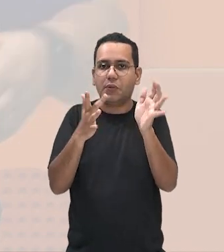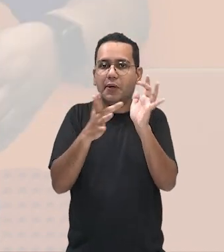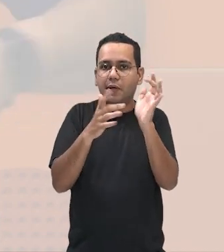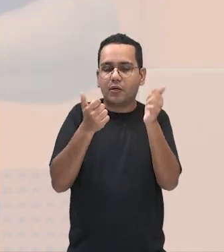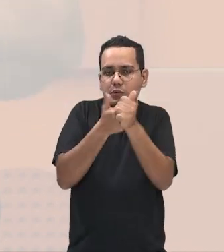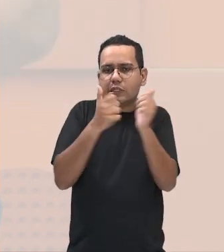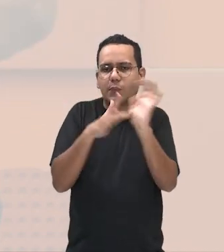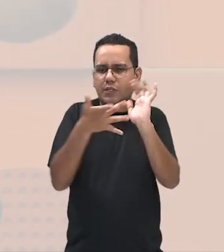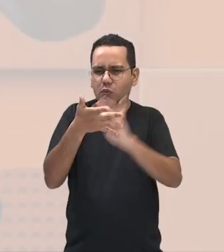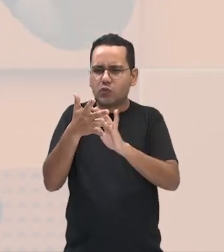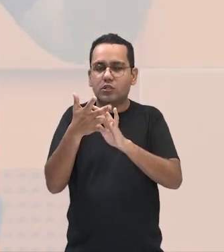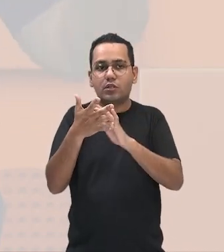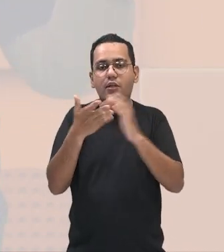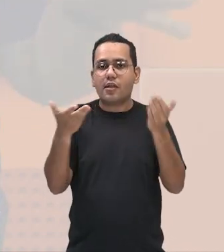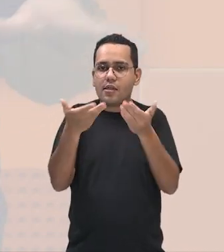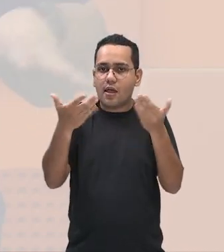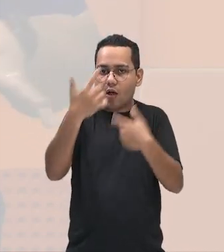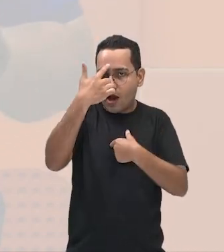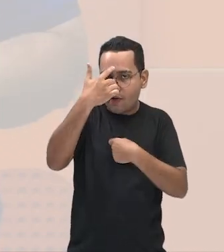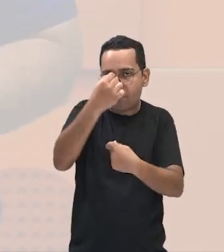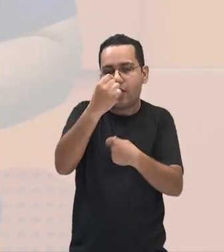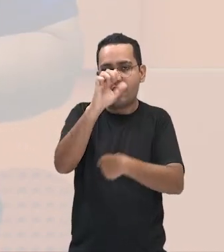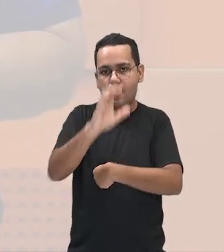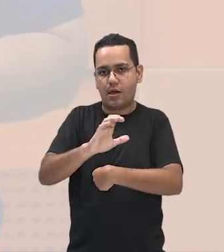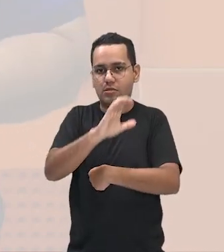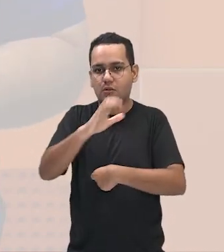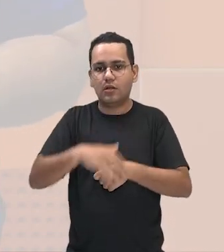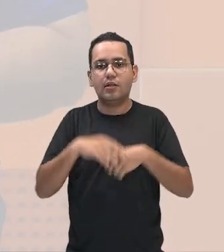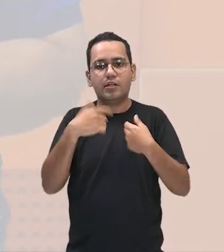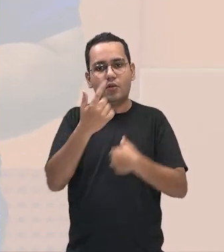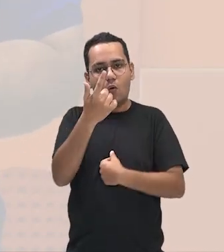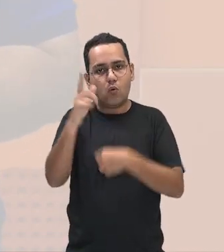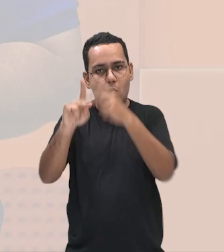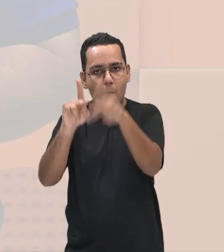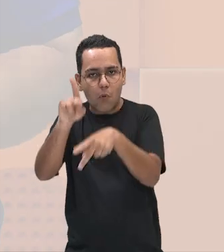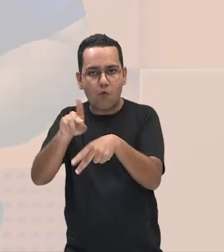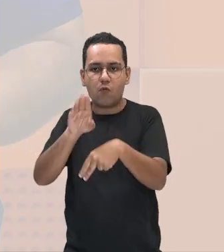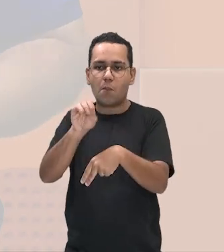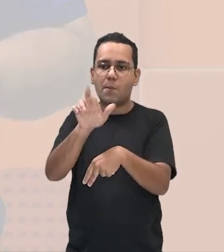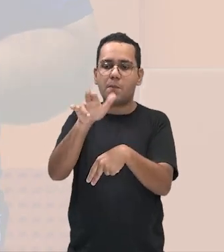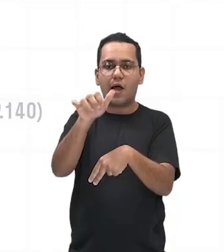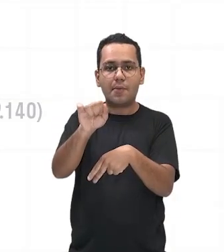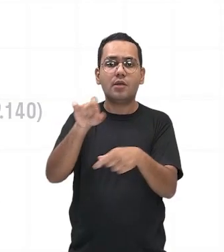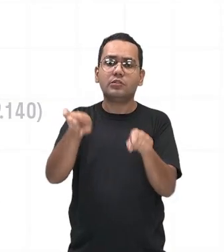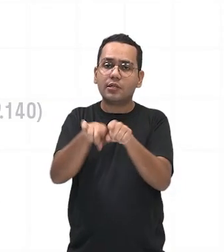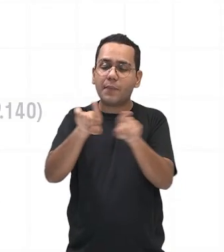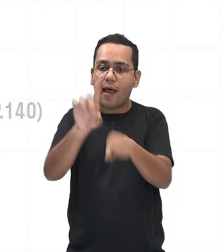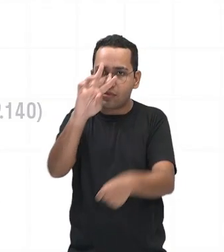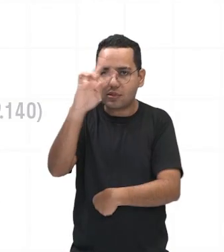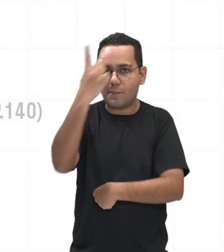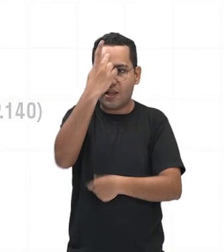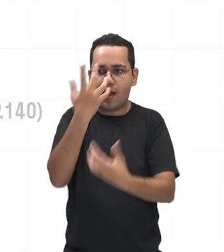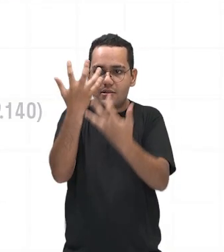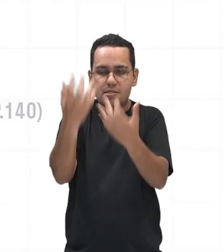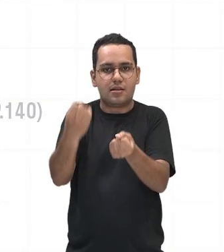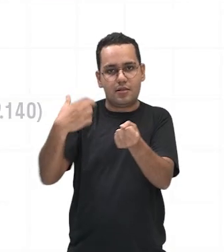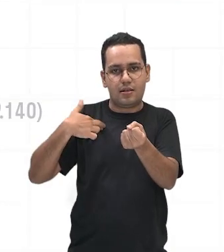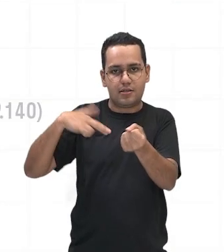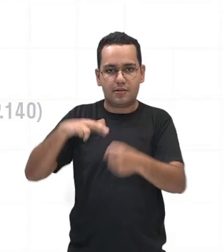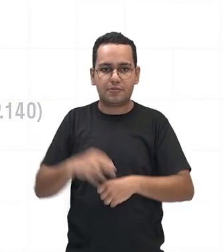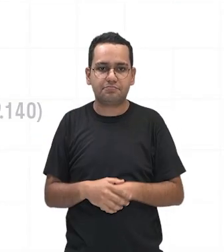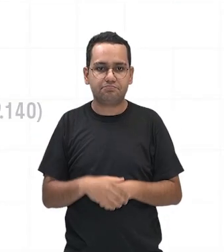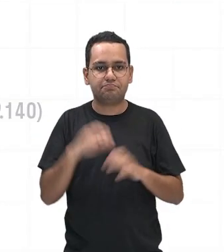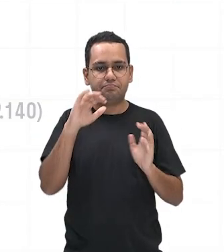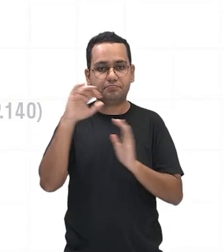católica, fazendo com que toda aquela população bárbara também se tornasse católico, tá? Acompanha ali comigo. Os